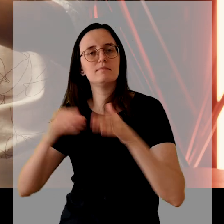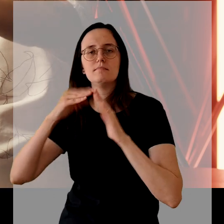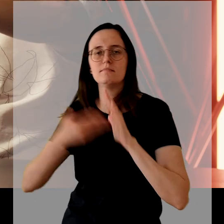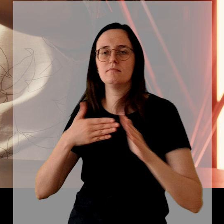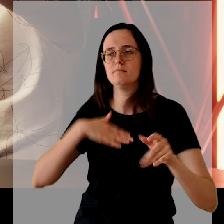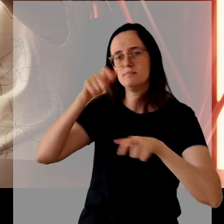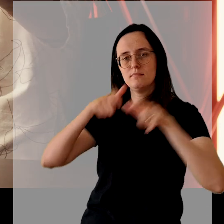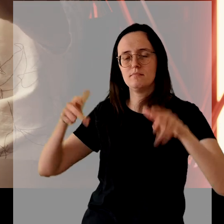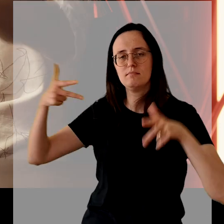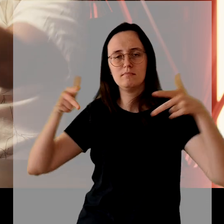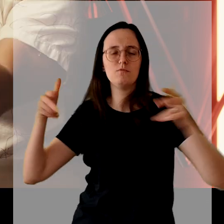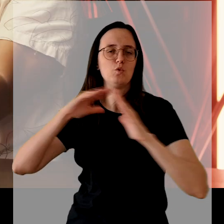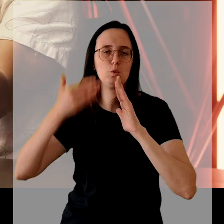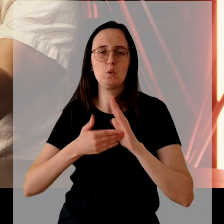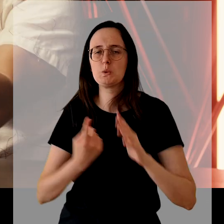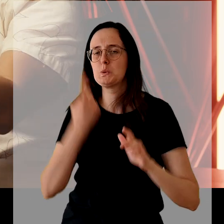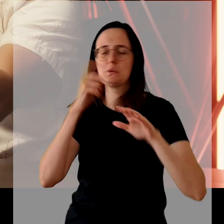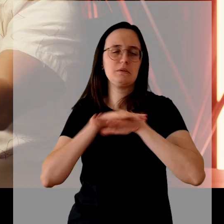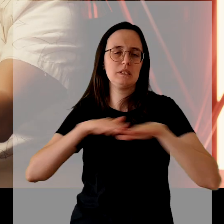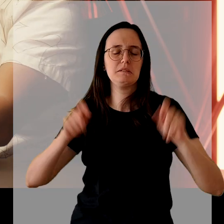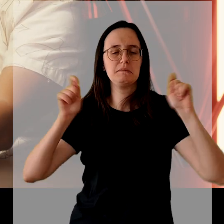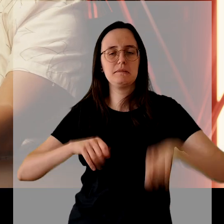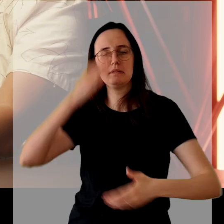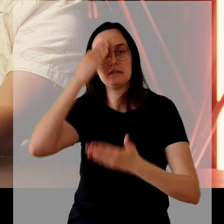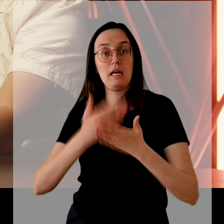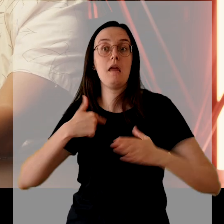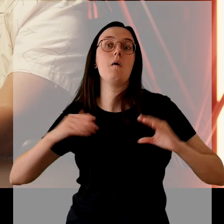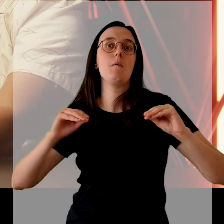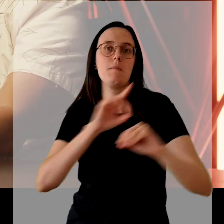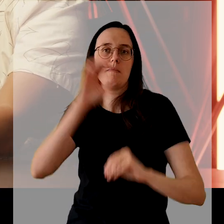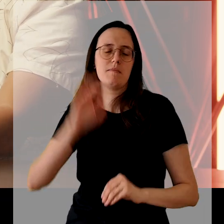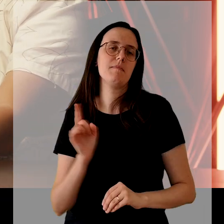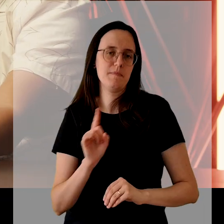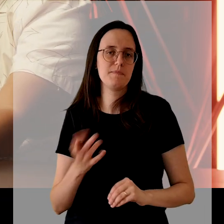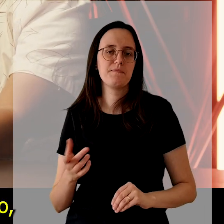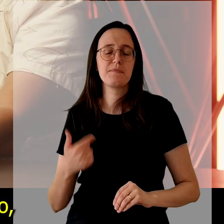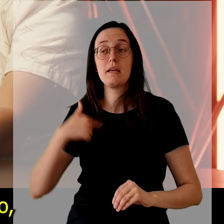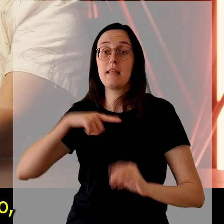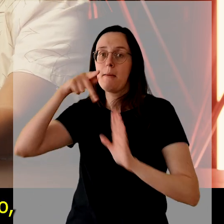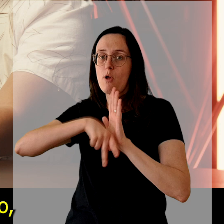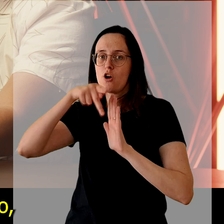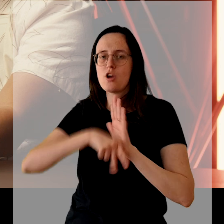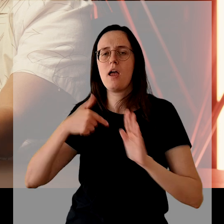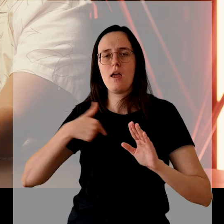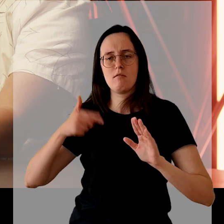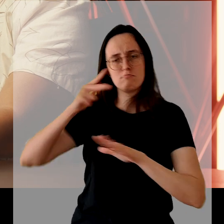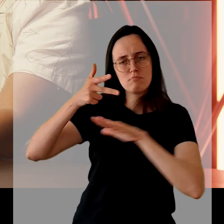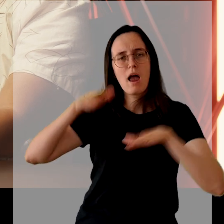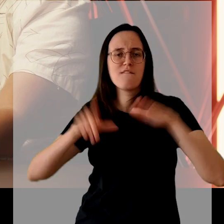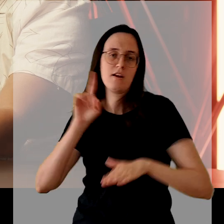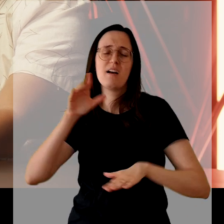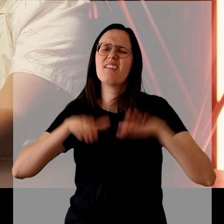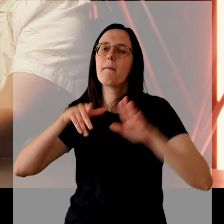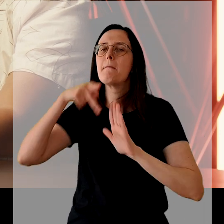dirigir o meu operador. Então com uma câmera só ainda assim eu não operei, assim, né? Hoje tem projetos que eu opero, projetos que eu não opero. Depende